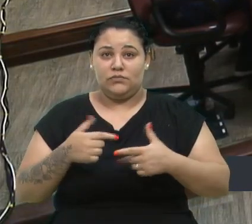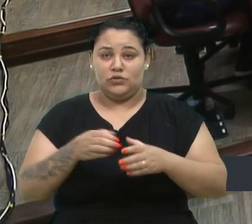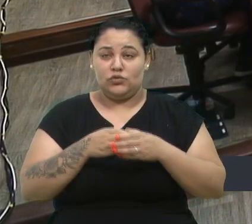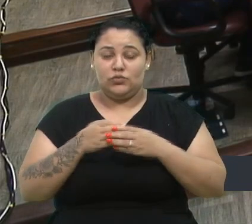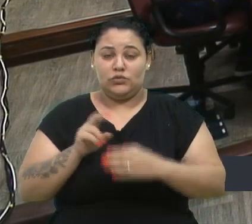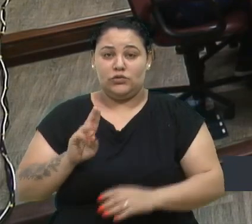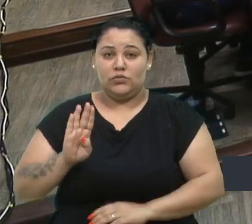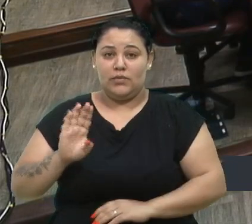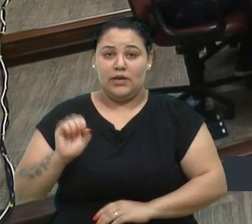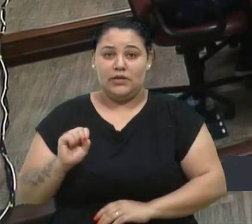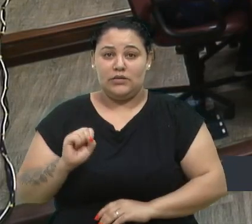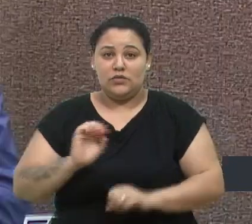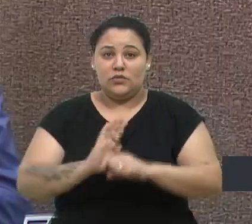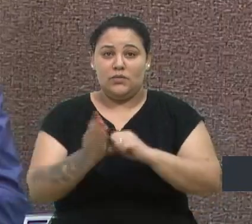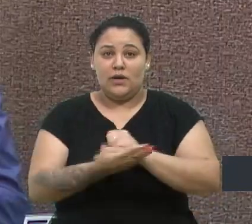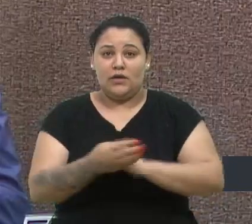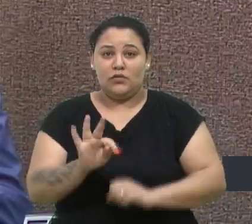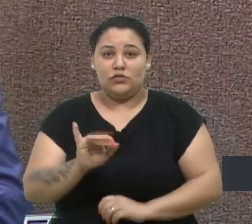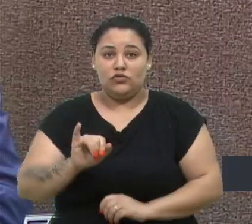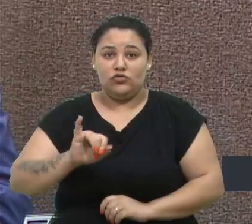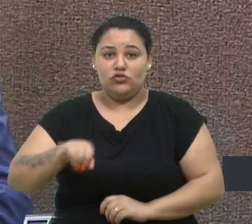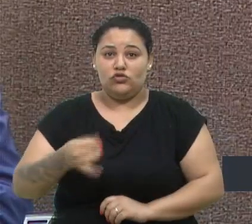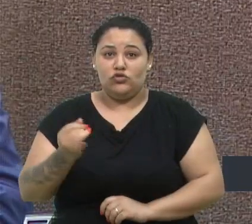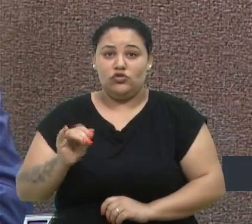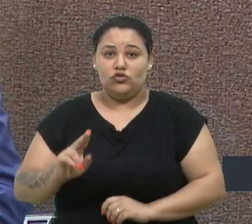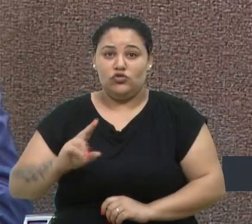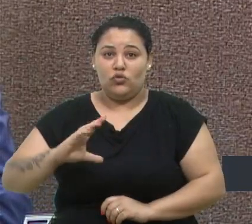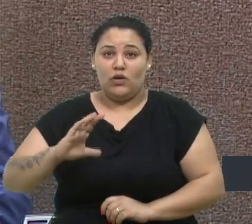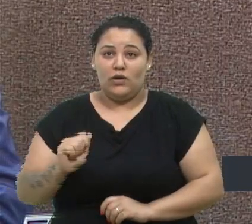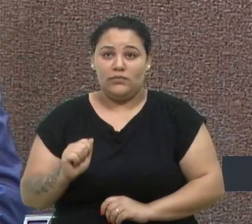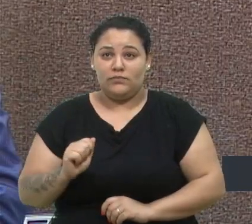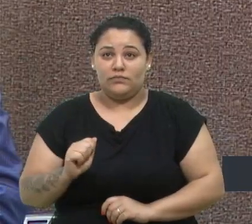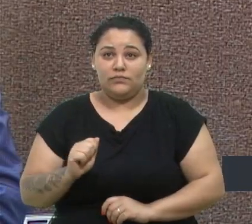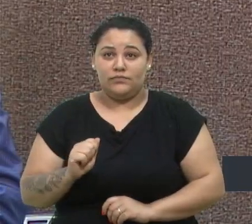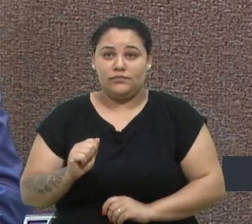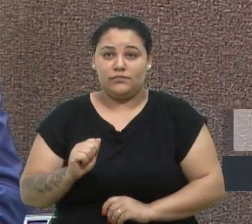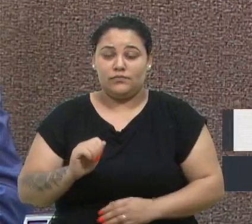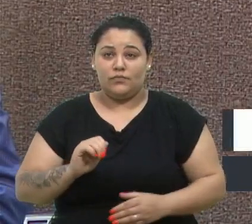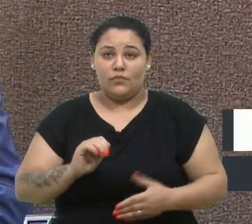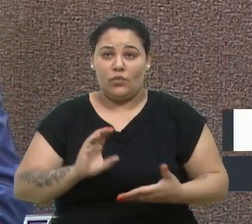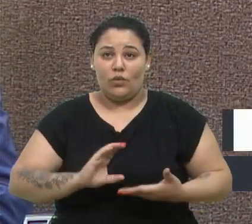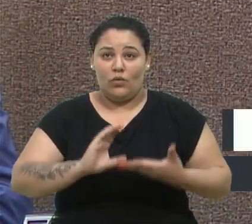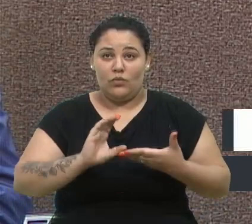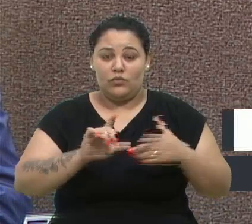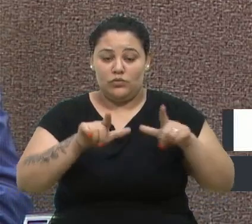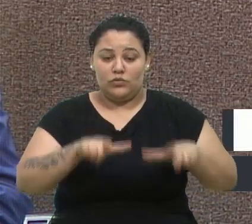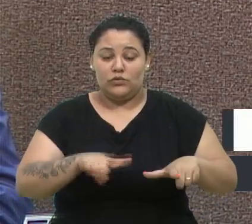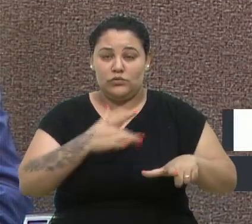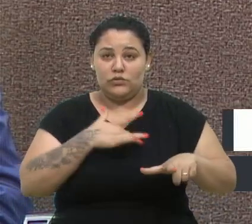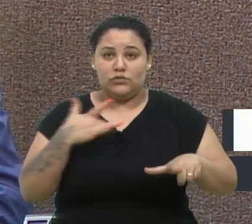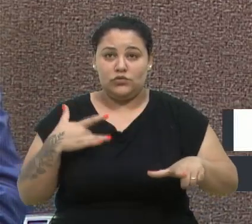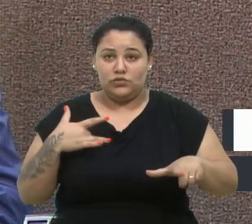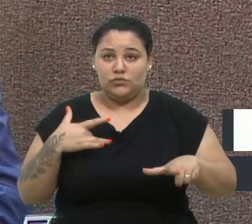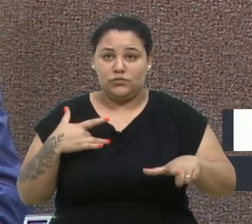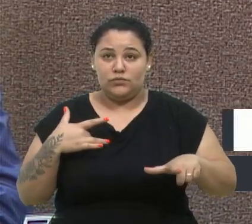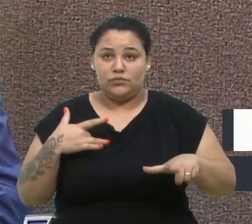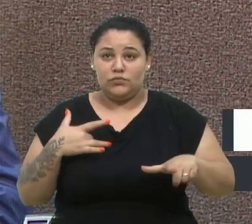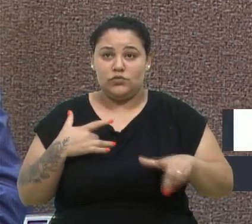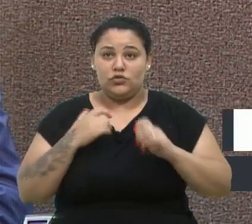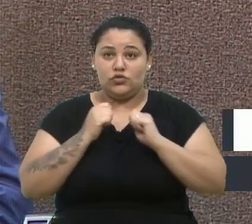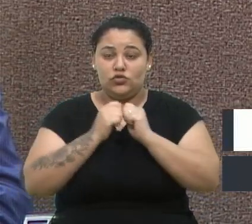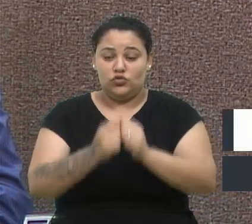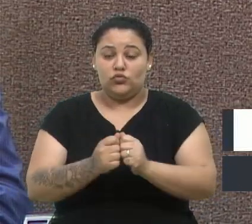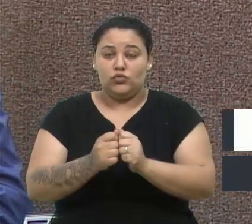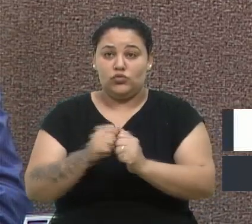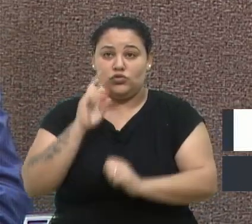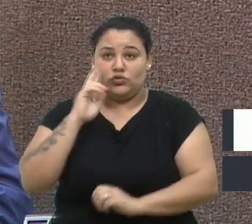do Tijuca, que foi um trabalho do Conselho Local de Saúde daquela região, daquele território, que, junto com a gerência